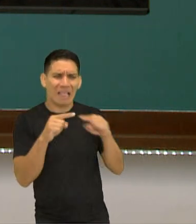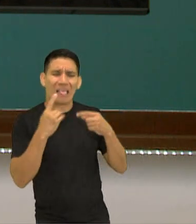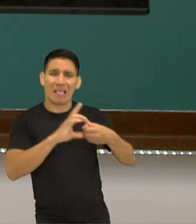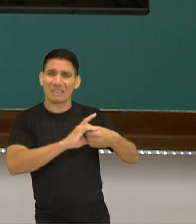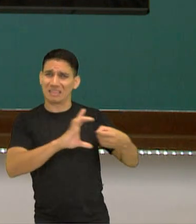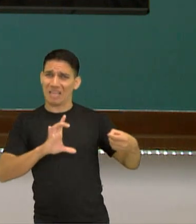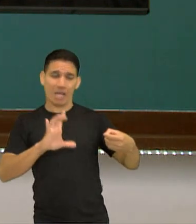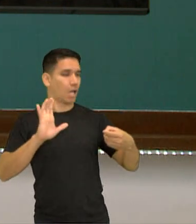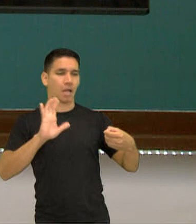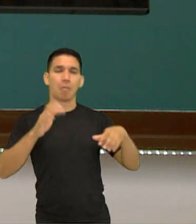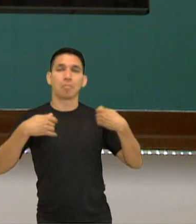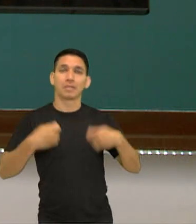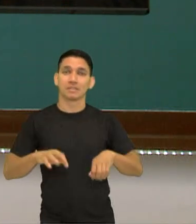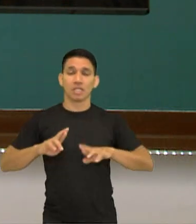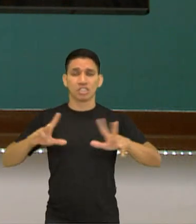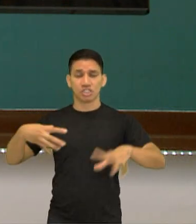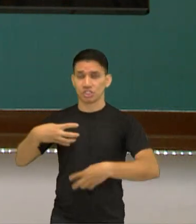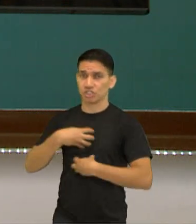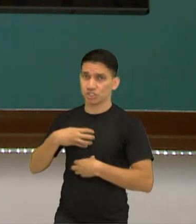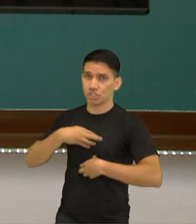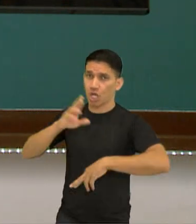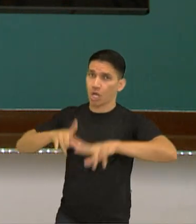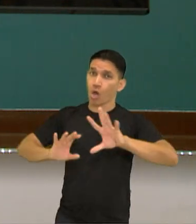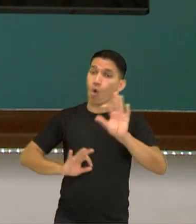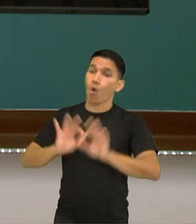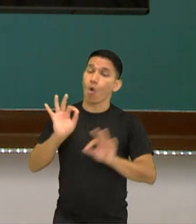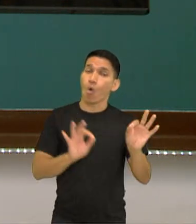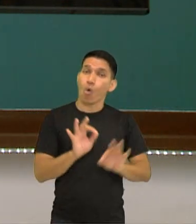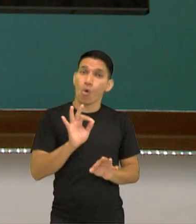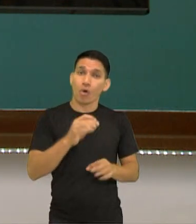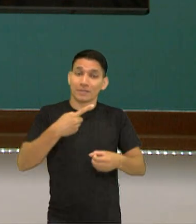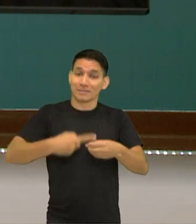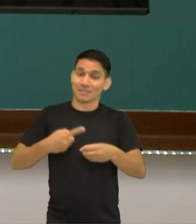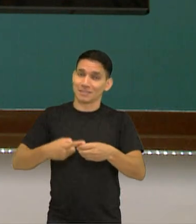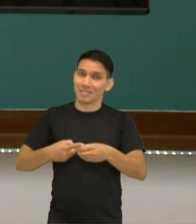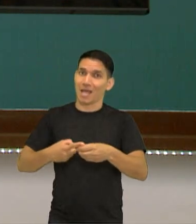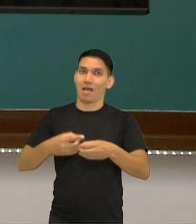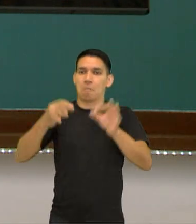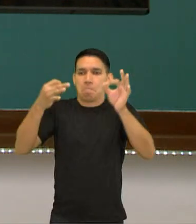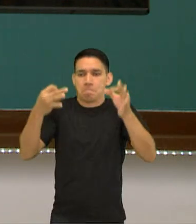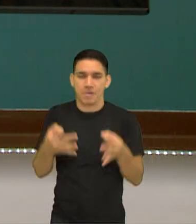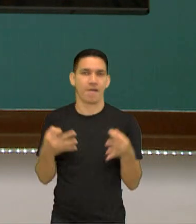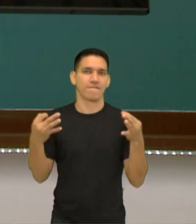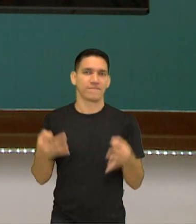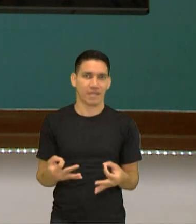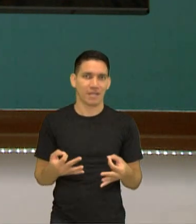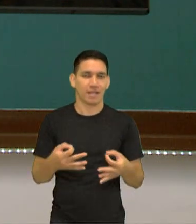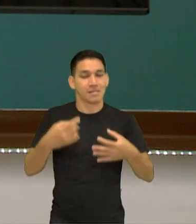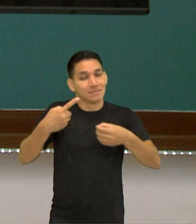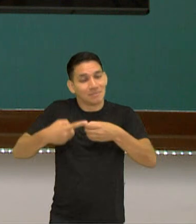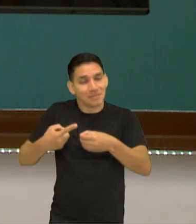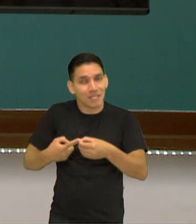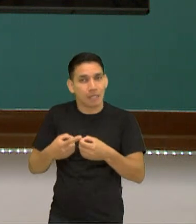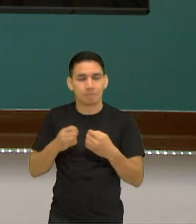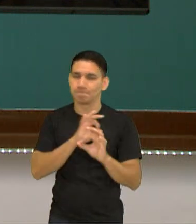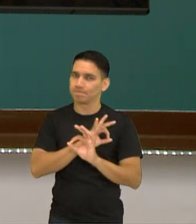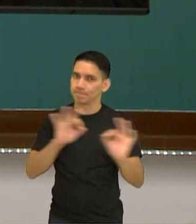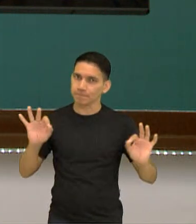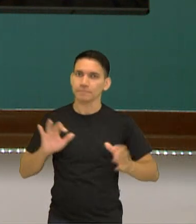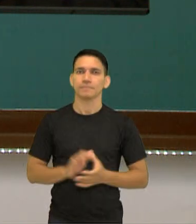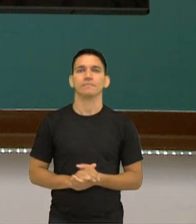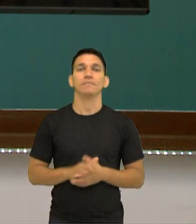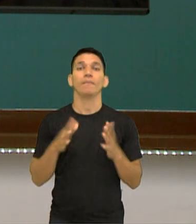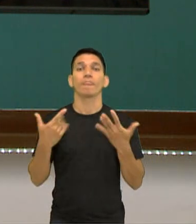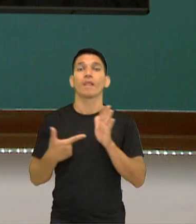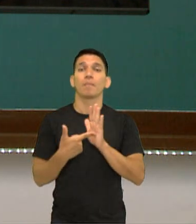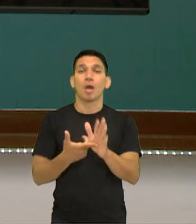defende uma forma diferente de organizar uma cidade perfeita, uma cidade ideal, tá? Fazendo justamente